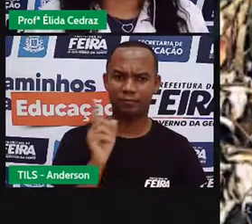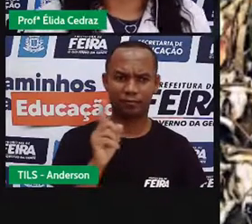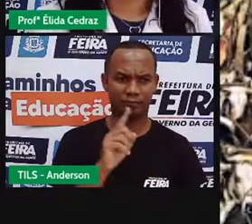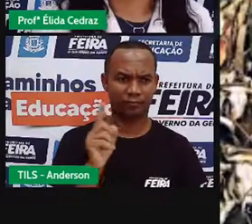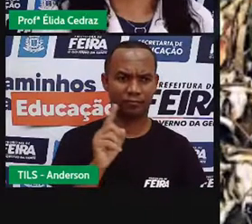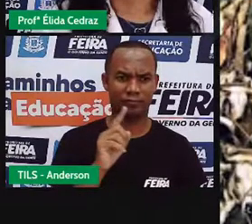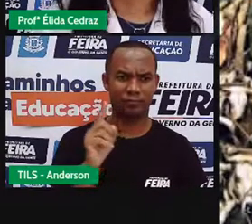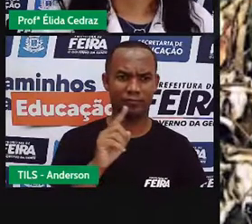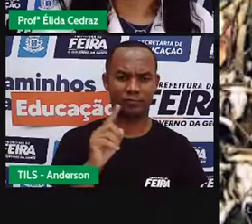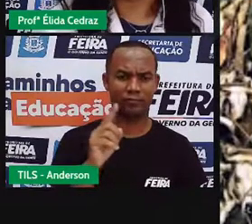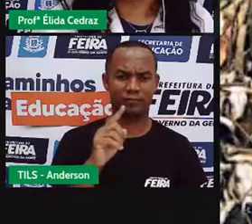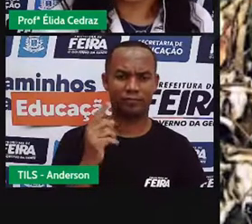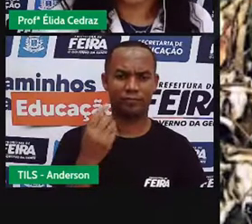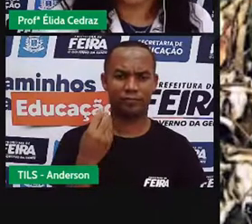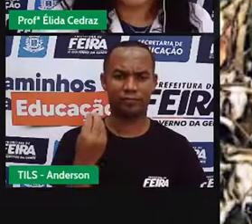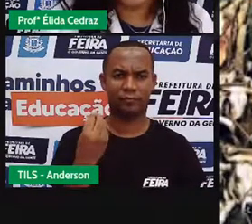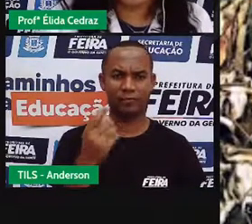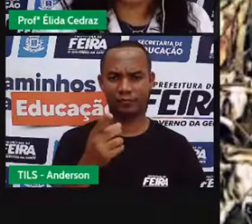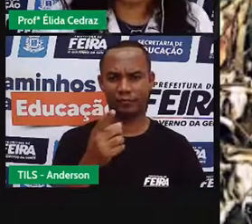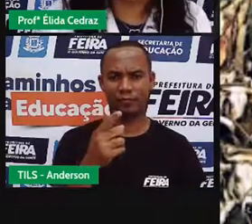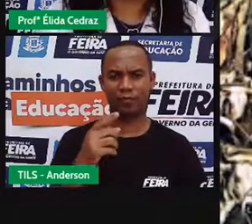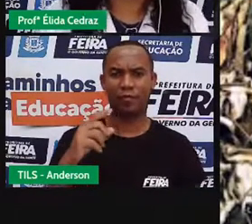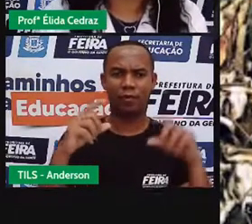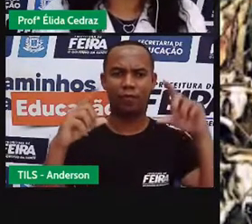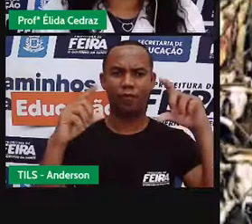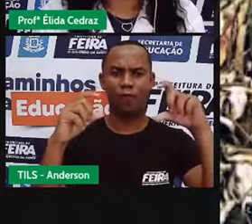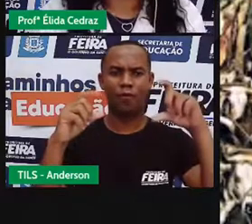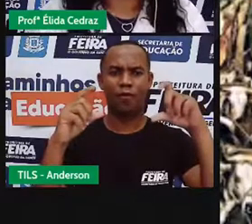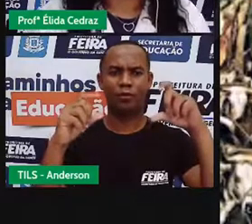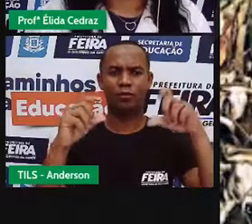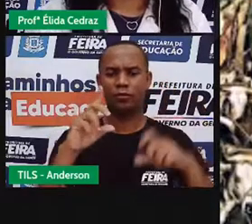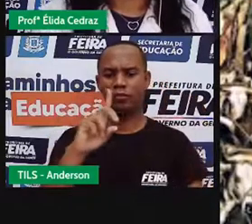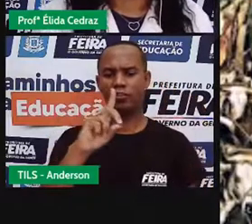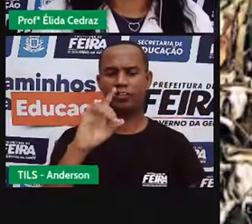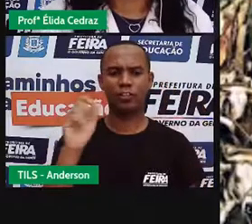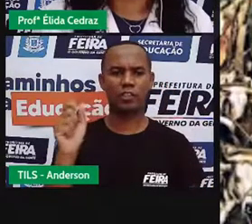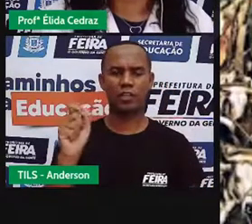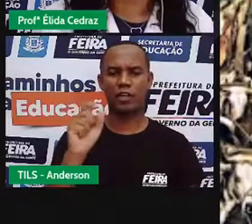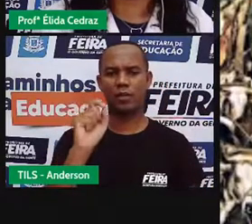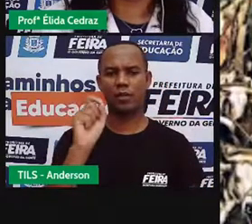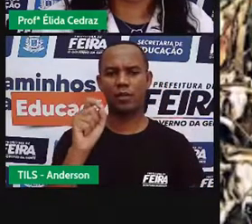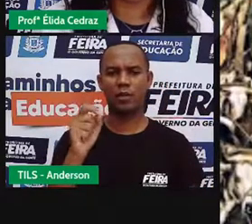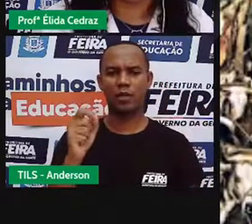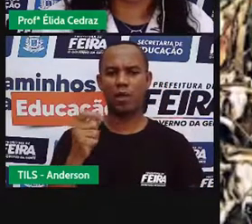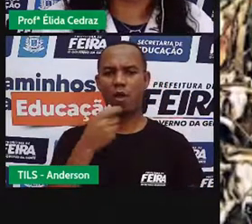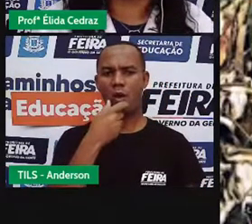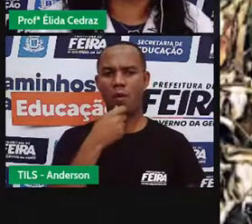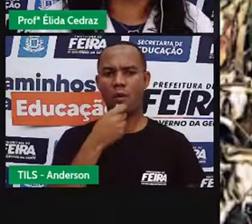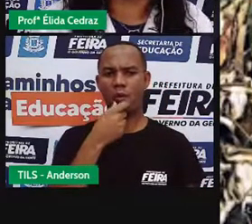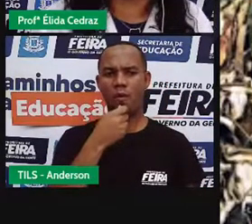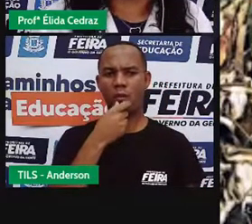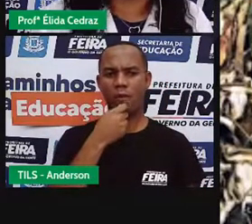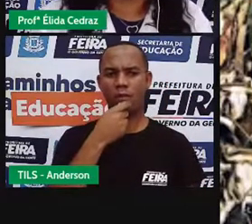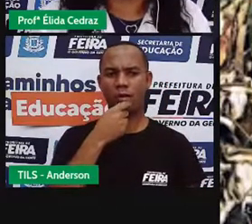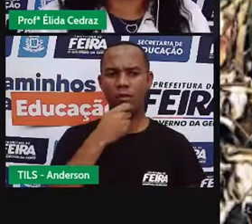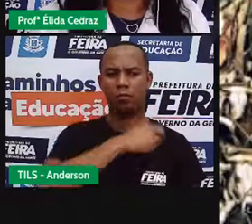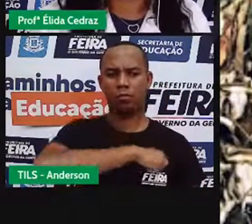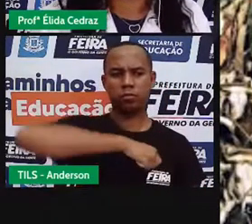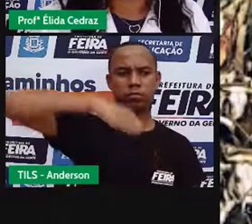Não? Essa imagem é do dia em que Dom Pedro proclamou